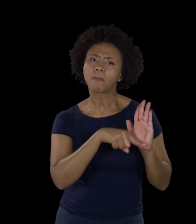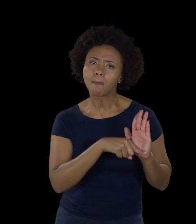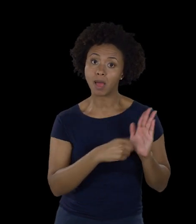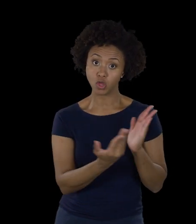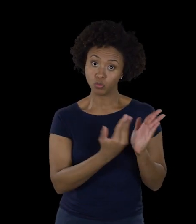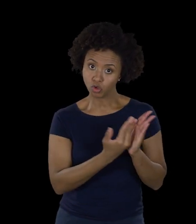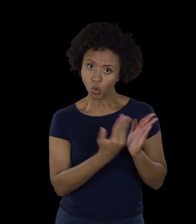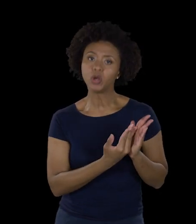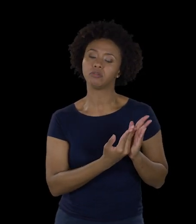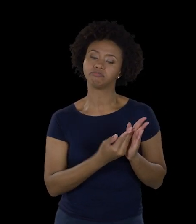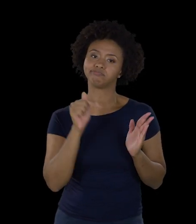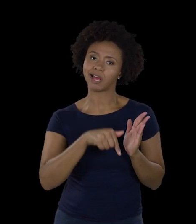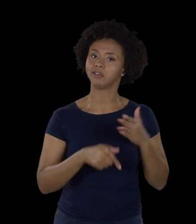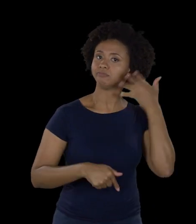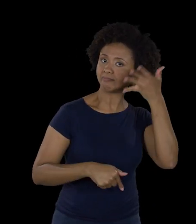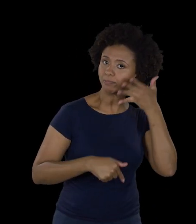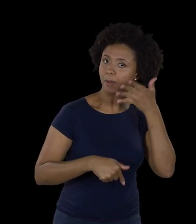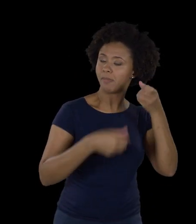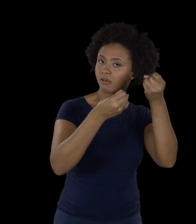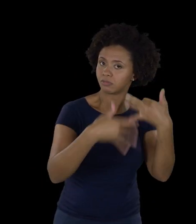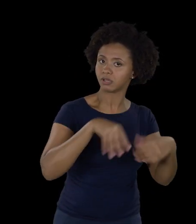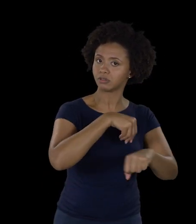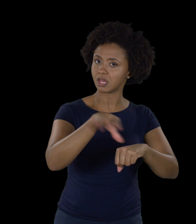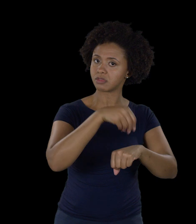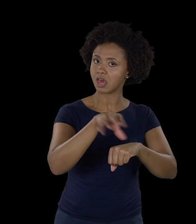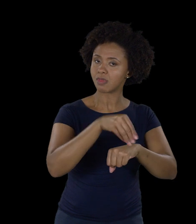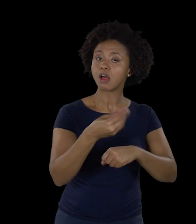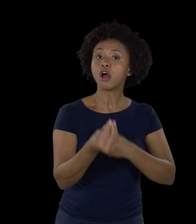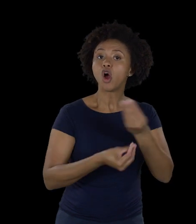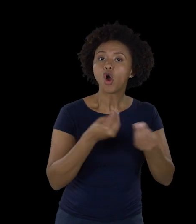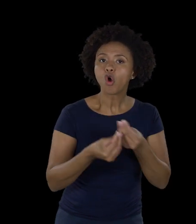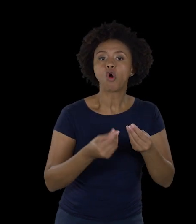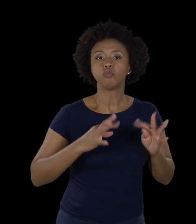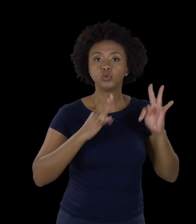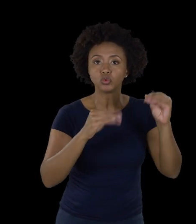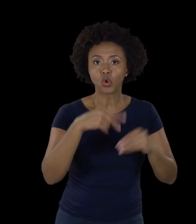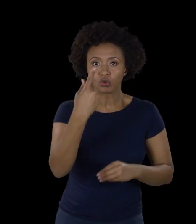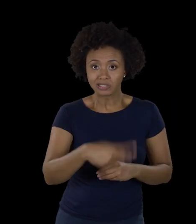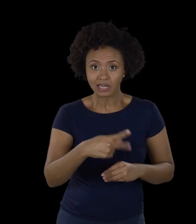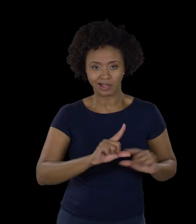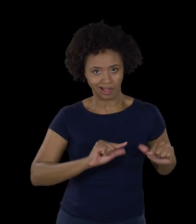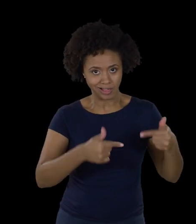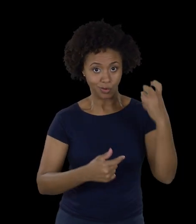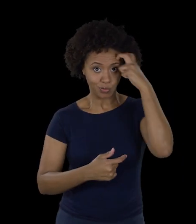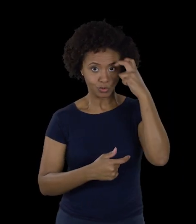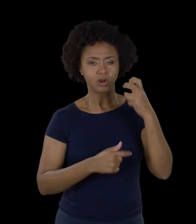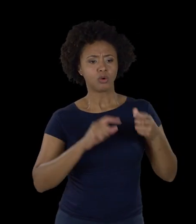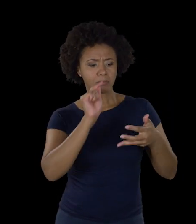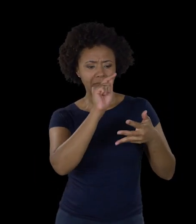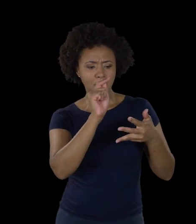e que constam aí como a linha mestra para todos os produtos desenvolvidos pela nossa ação cultural.